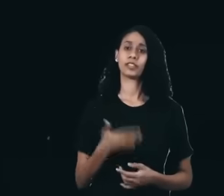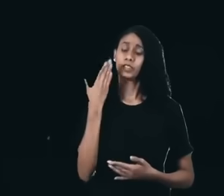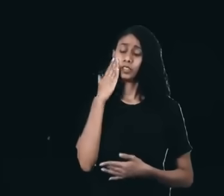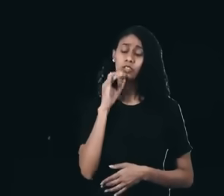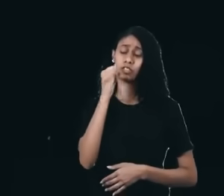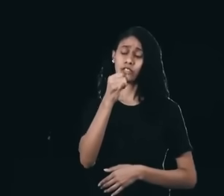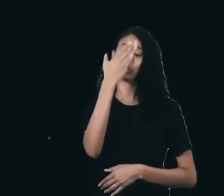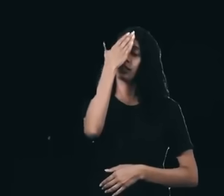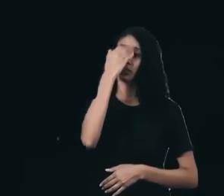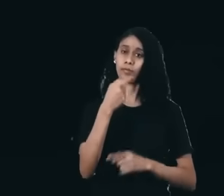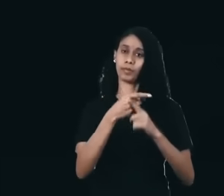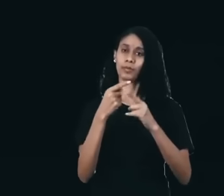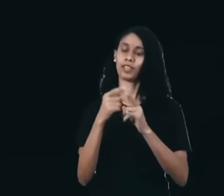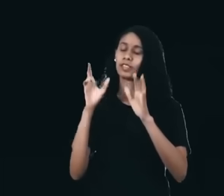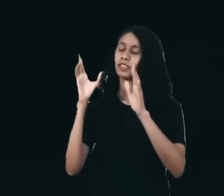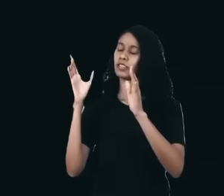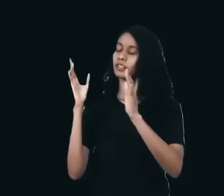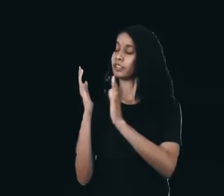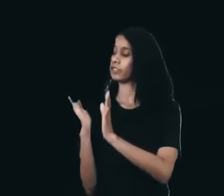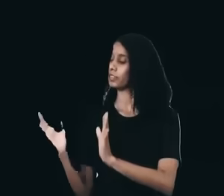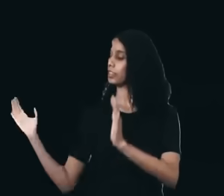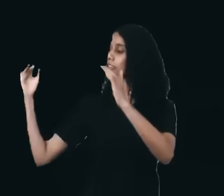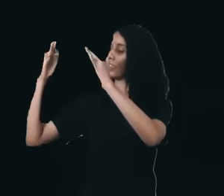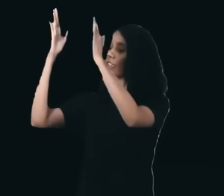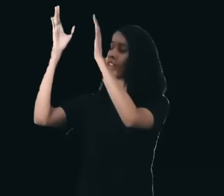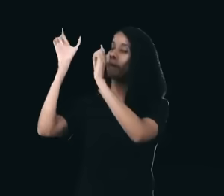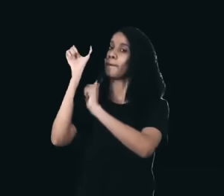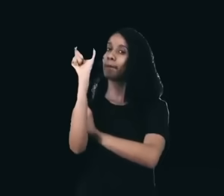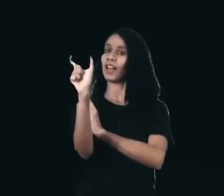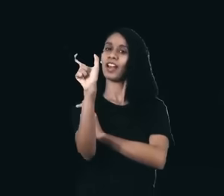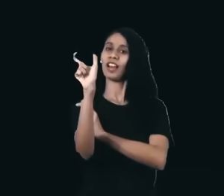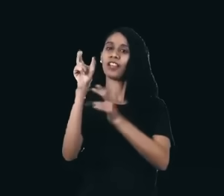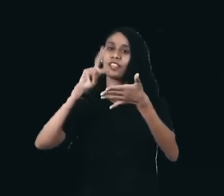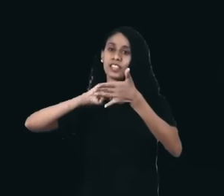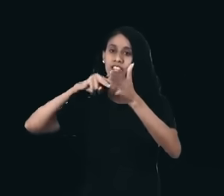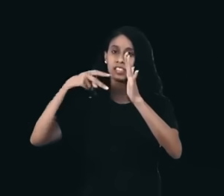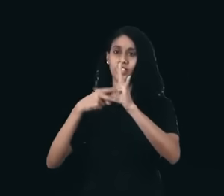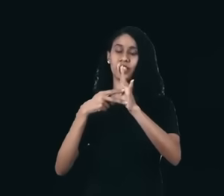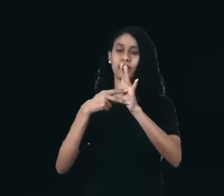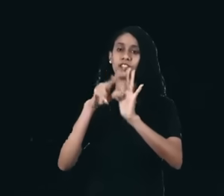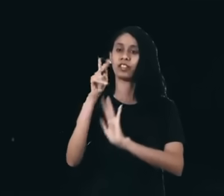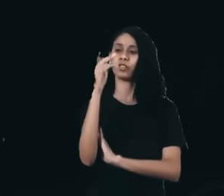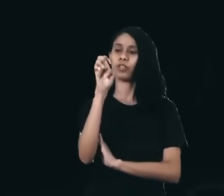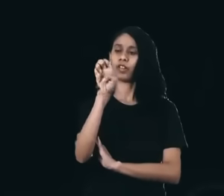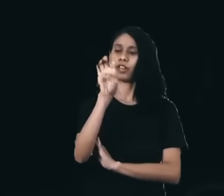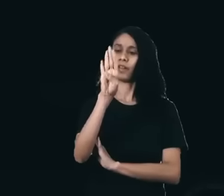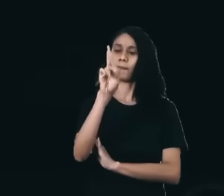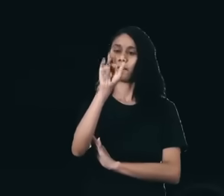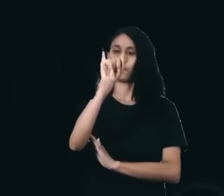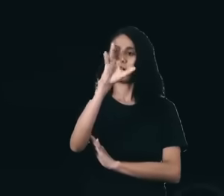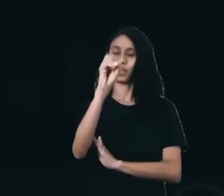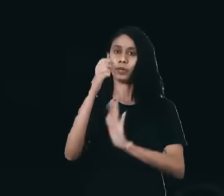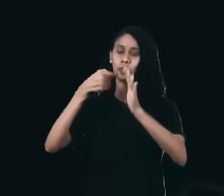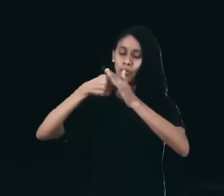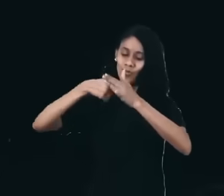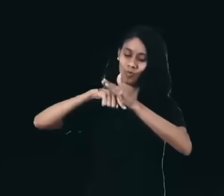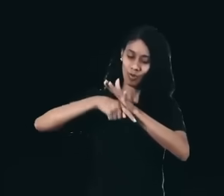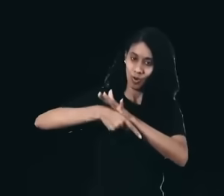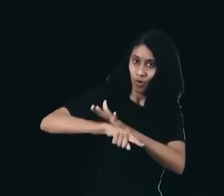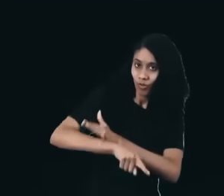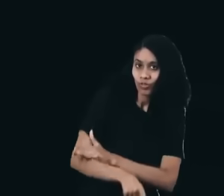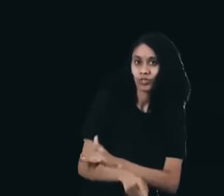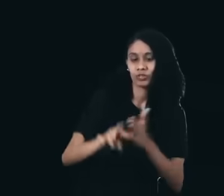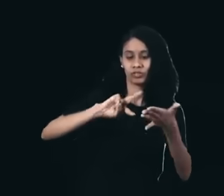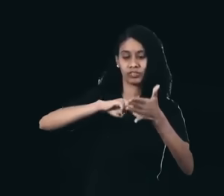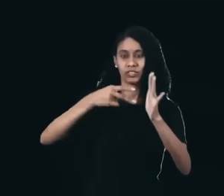a palavra do cântaro na raiz hebraica significa profundidade. Nós só chegaremos